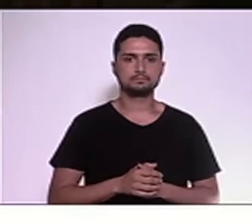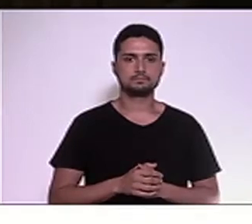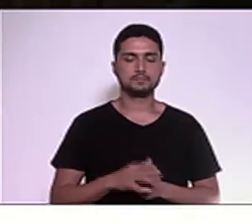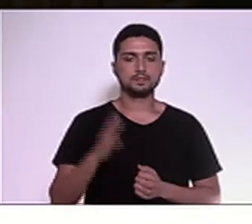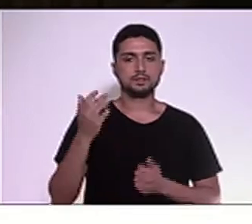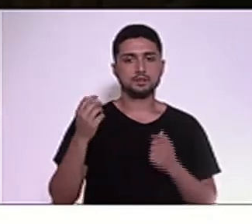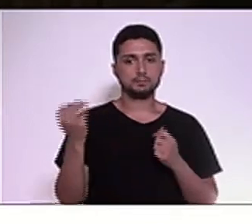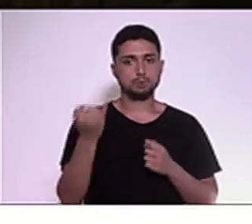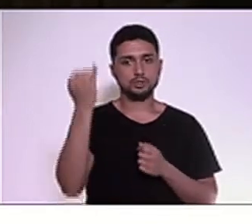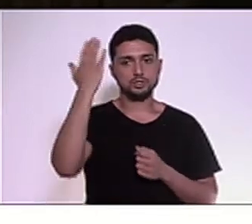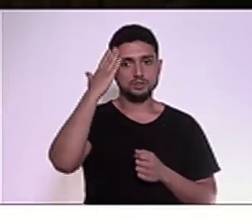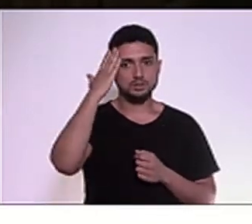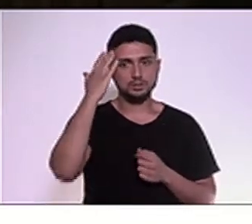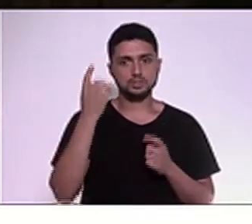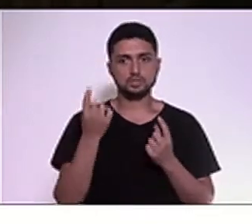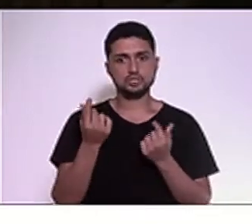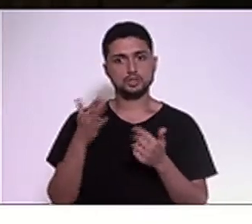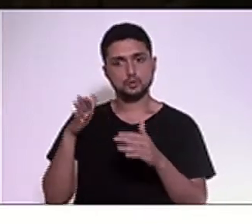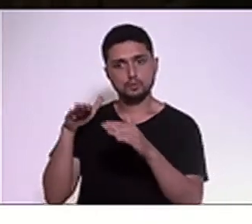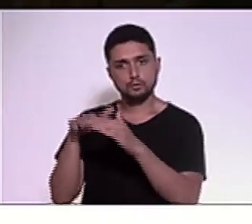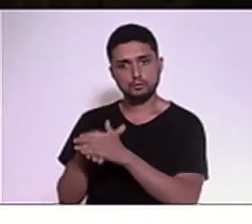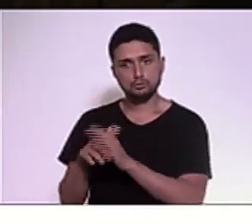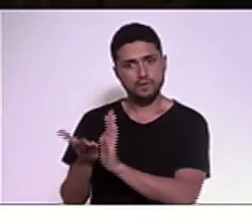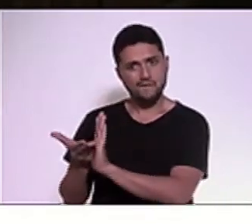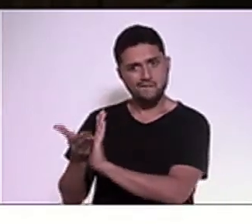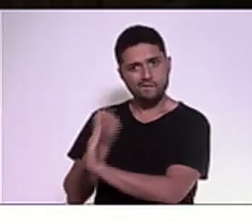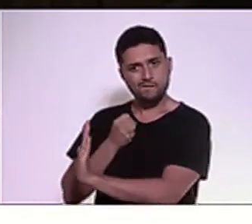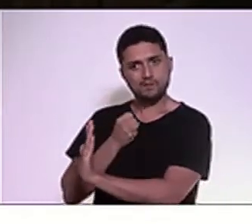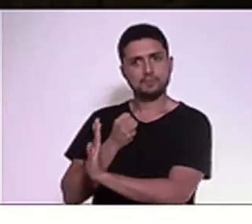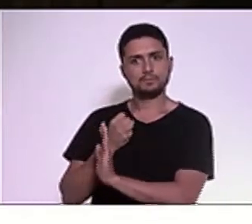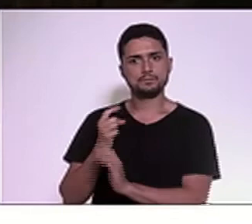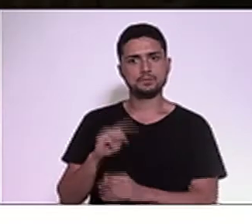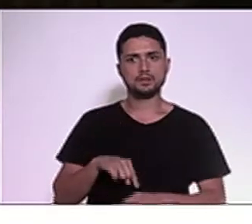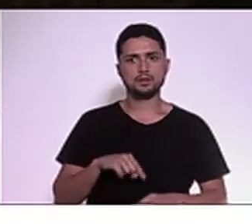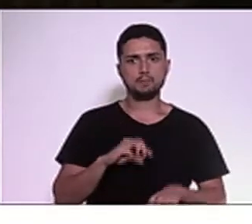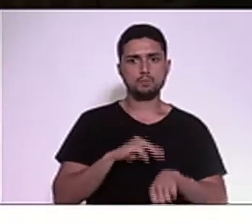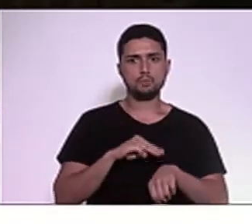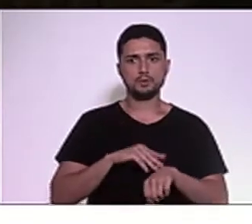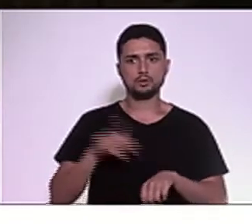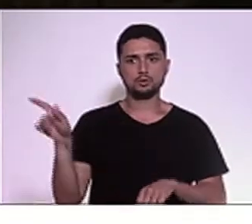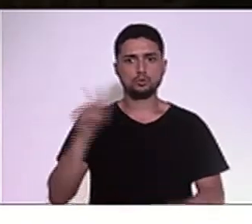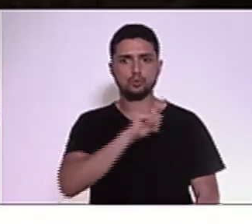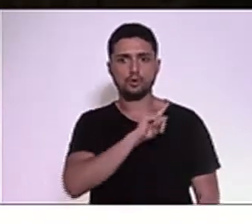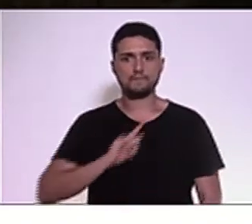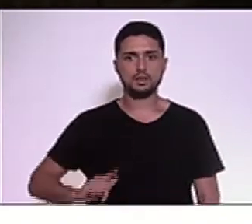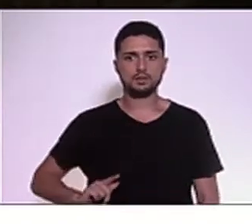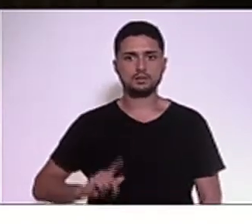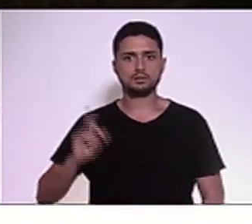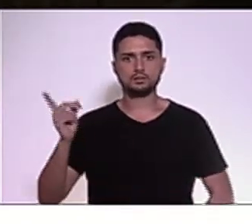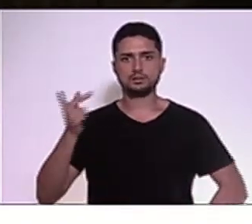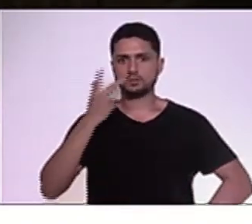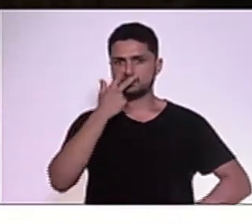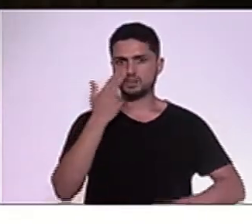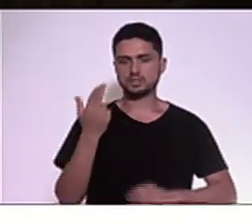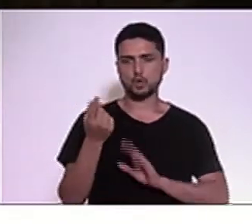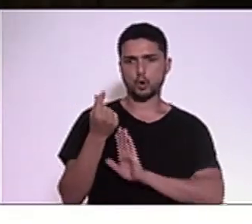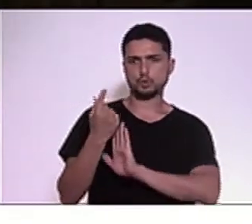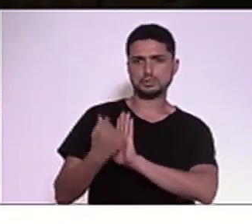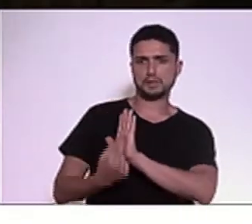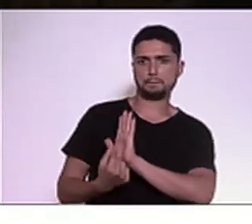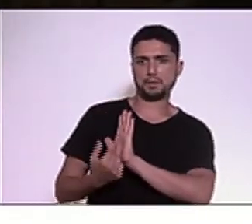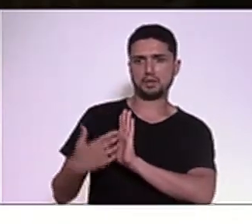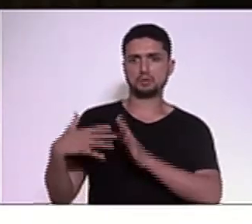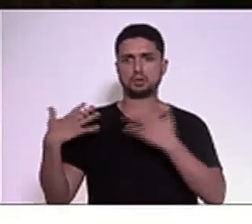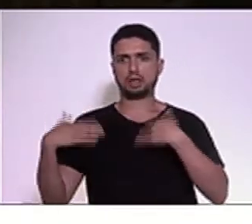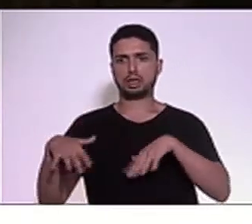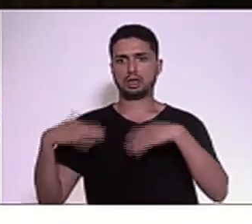destruição desse fundo chegue nesse momento, no momento em que o governador faz muito lobby com a questão orçamentária